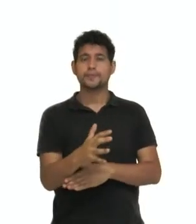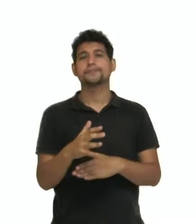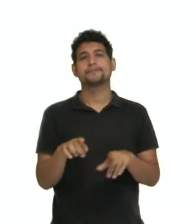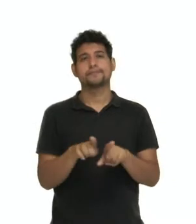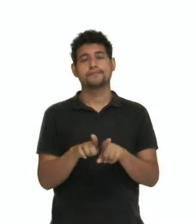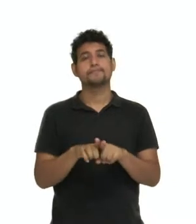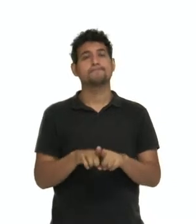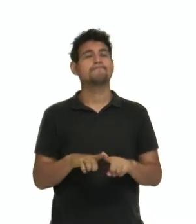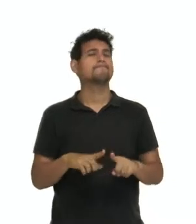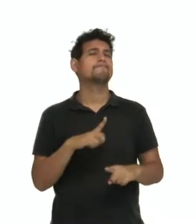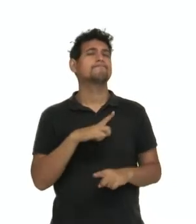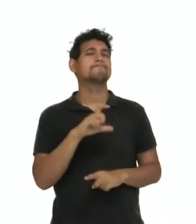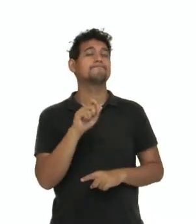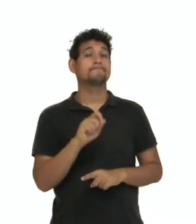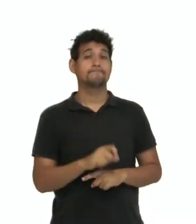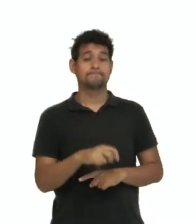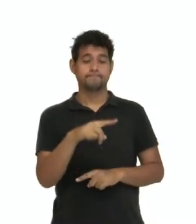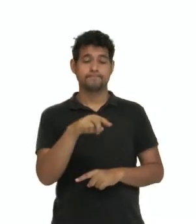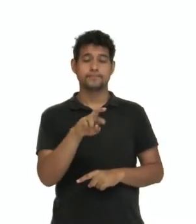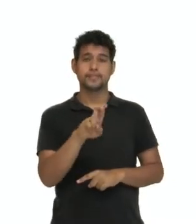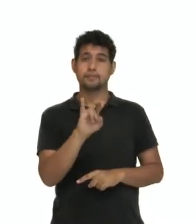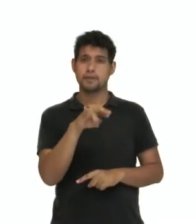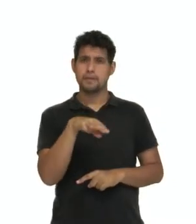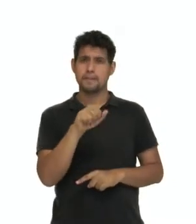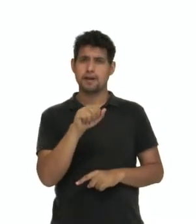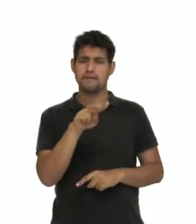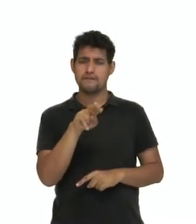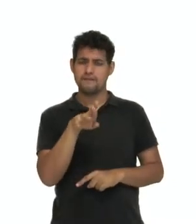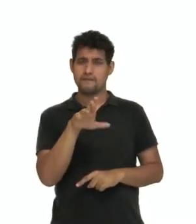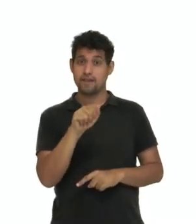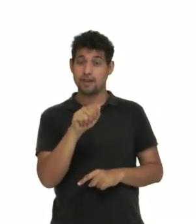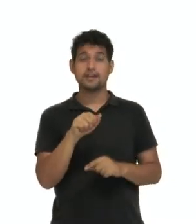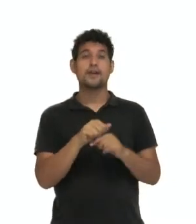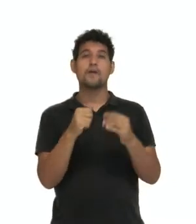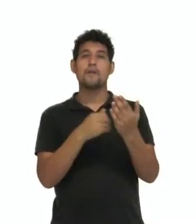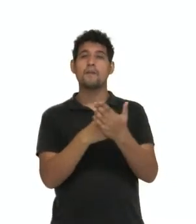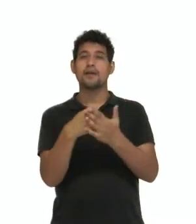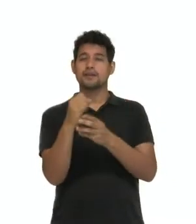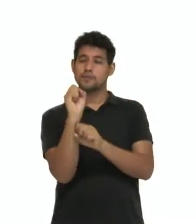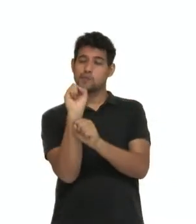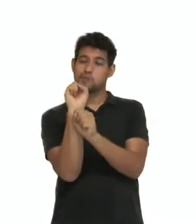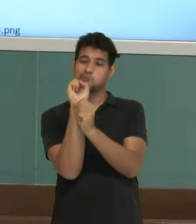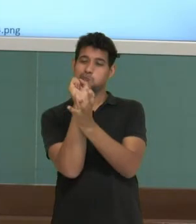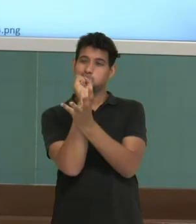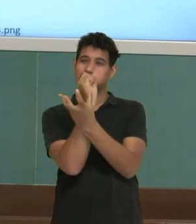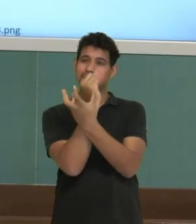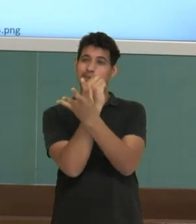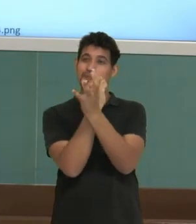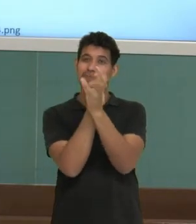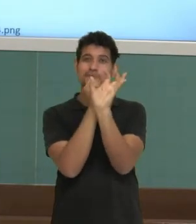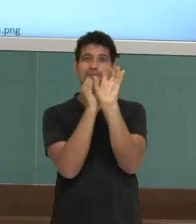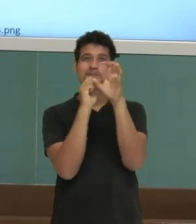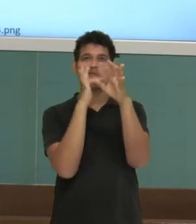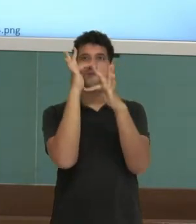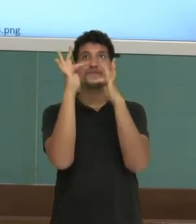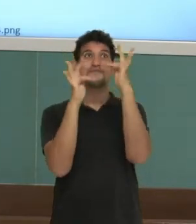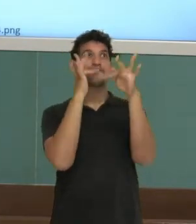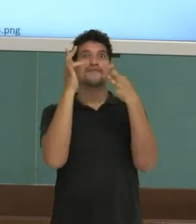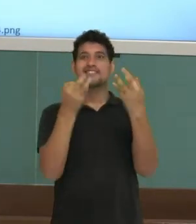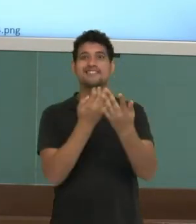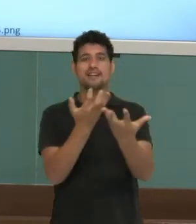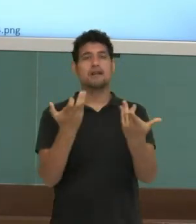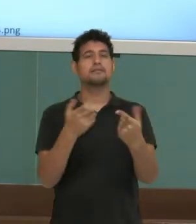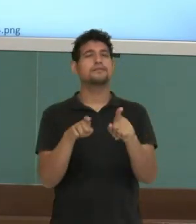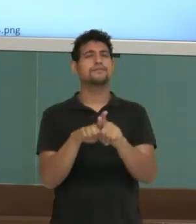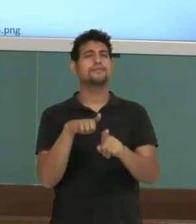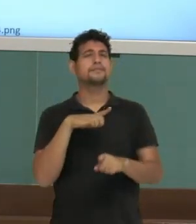Então nós temos a primavera. As folhas vão surgindo, as flores vão aparecendo. E tem a mesma coisa